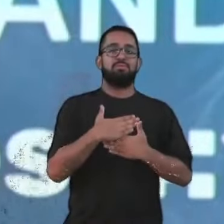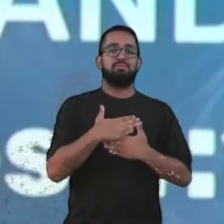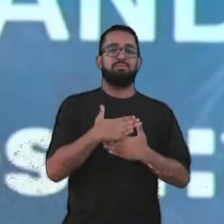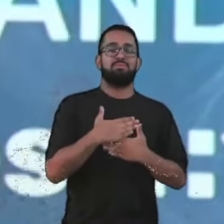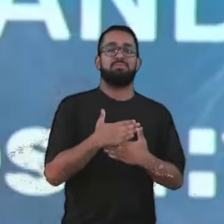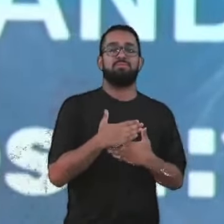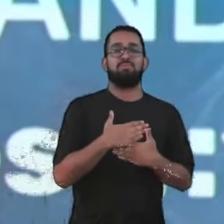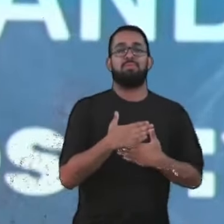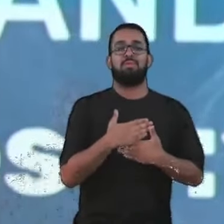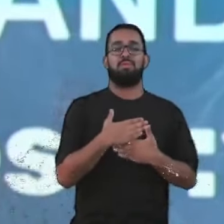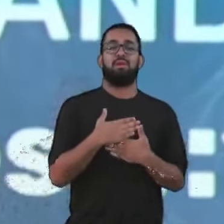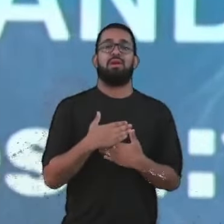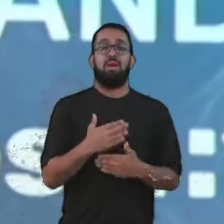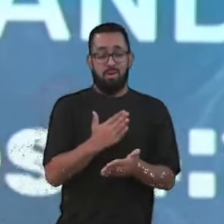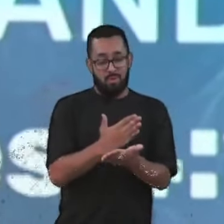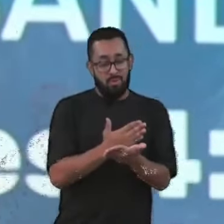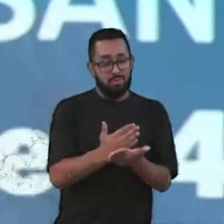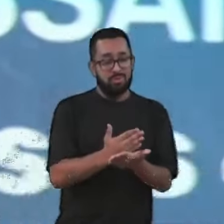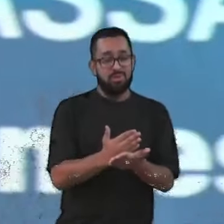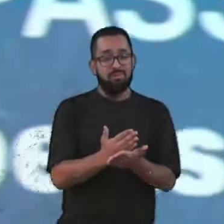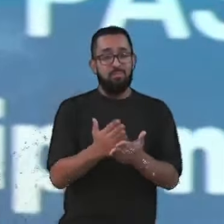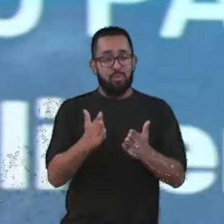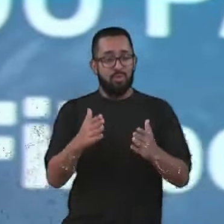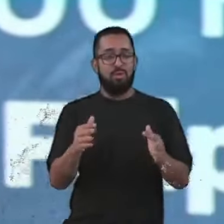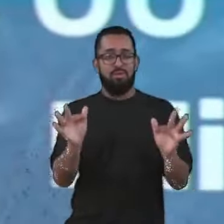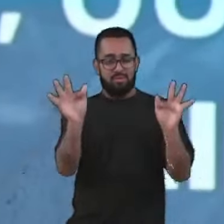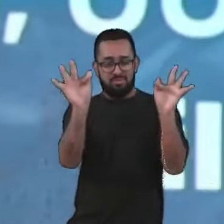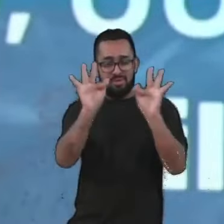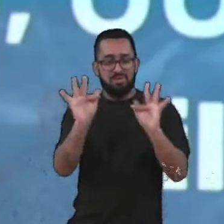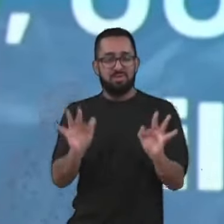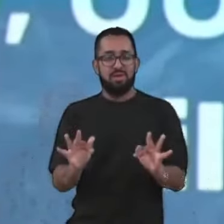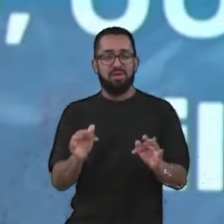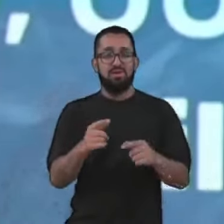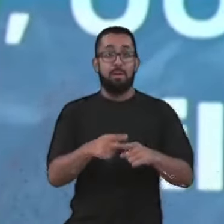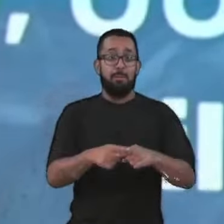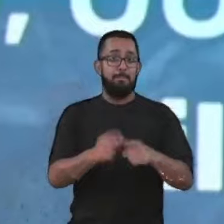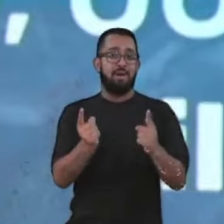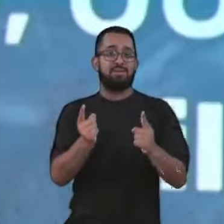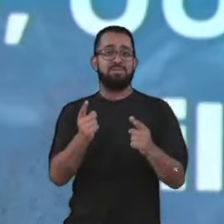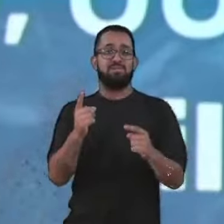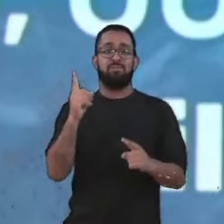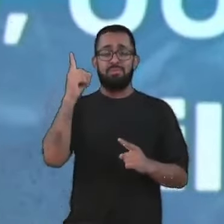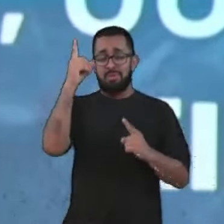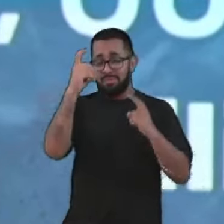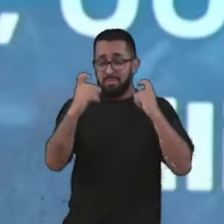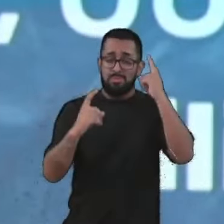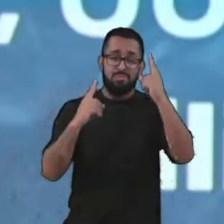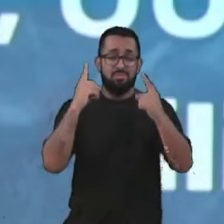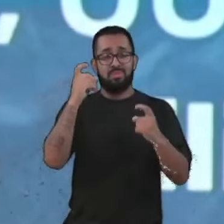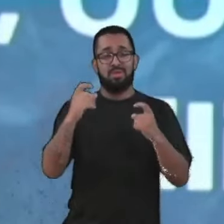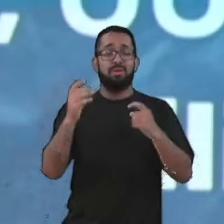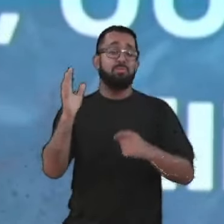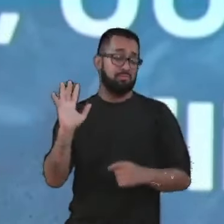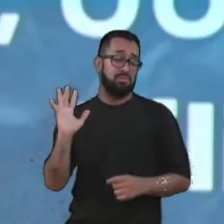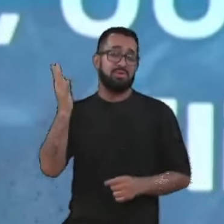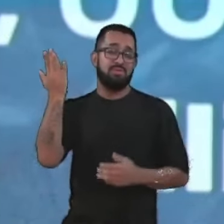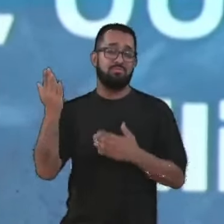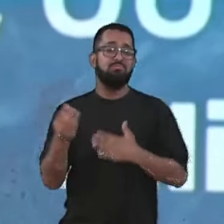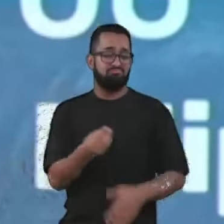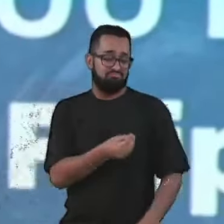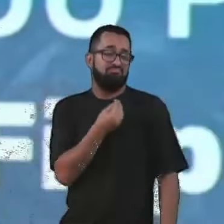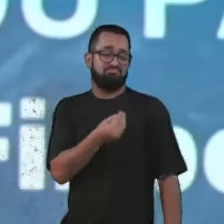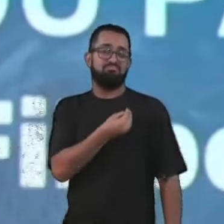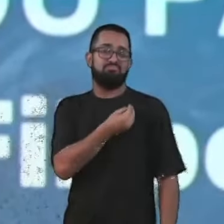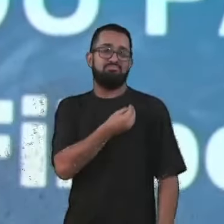eu gostaria que fosse assim, Senhor. Eu gostaria que a cura fosse mais rápida. Senhor, eu gostaria de conseguir isso aqui. Eu gostaria. Eu... Fala do